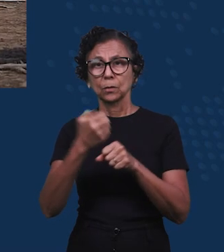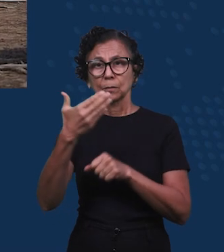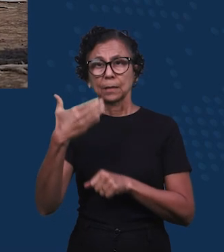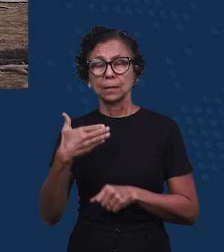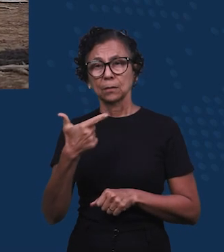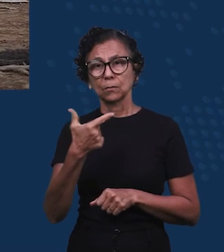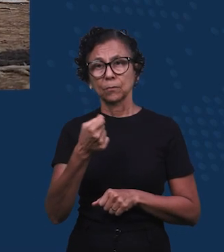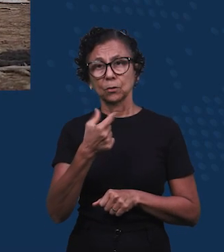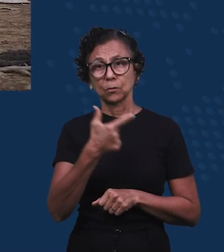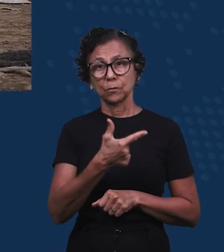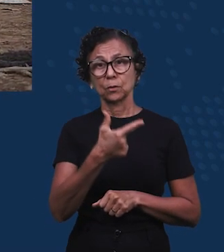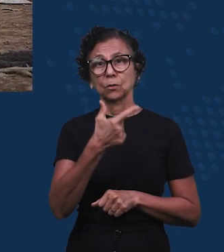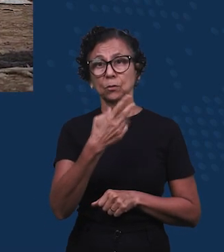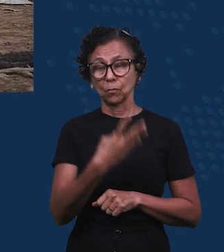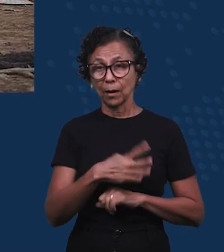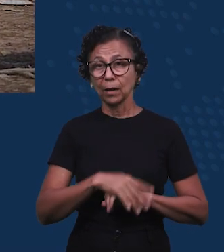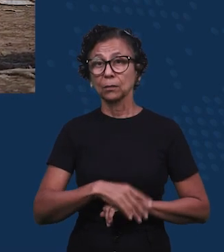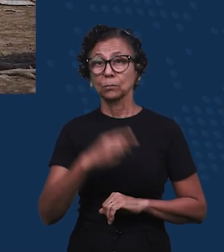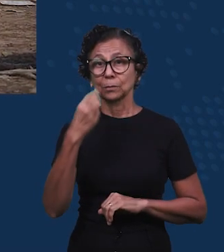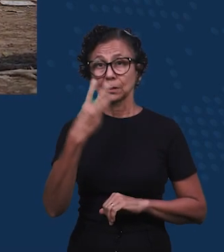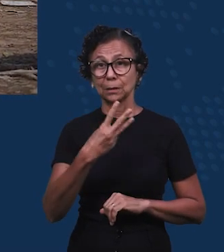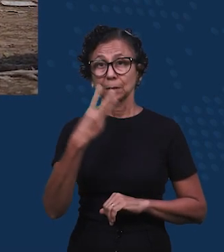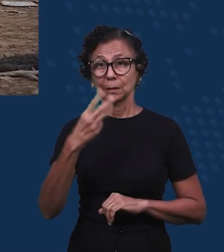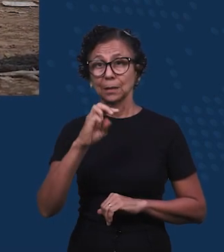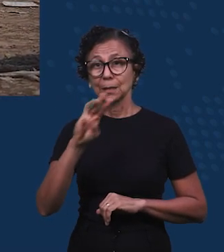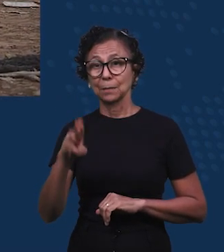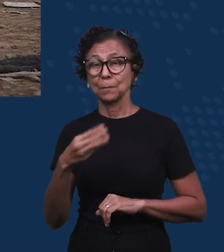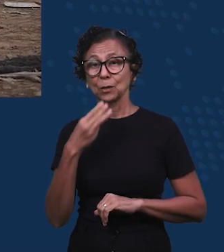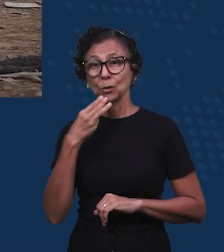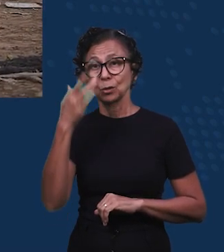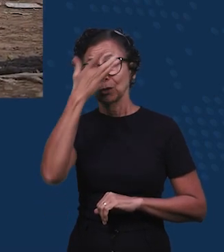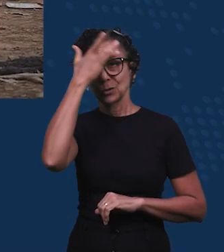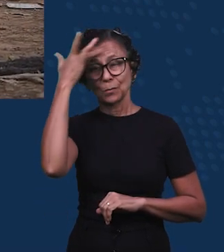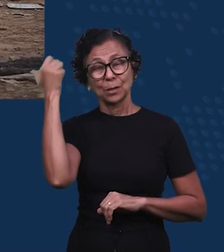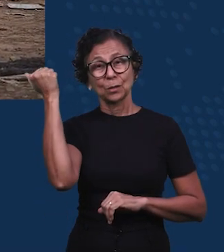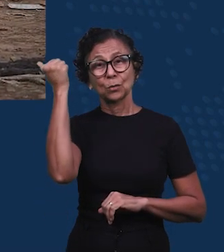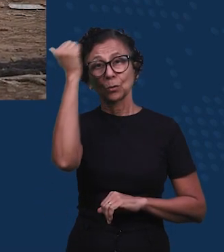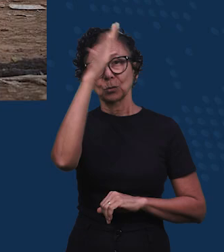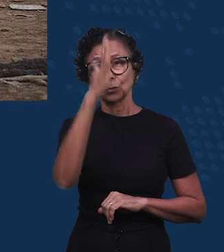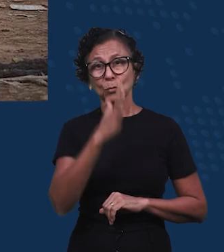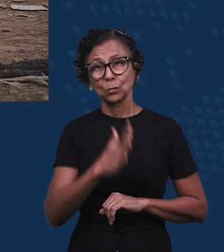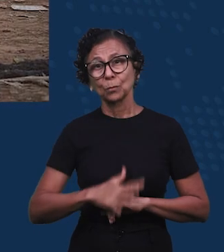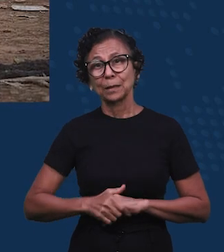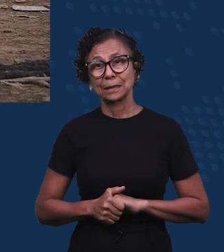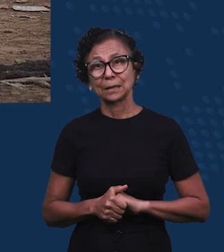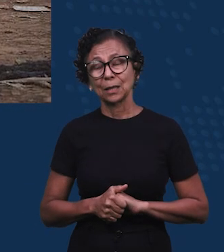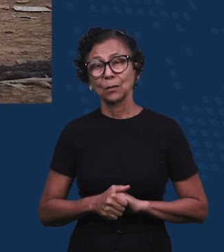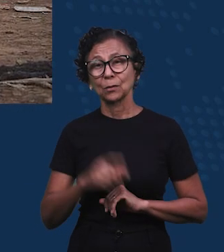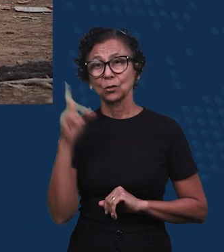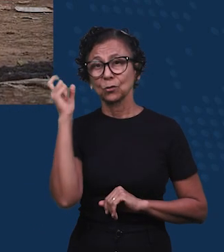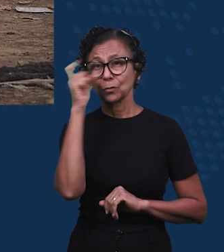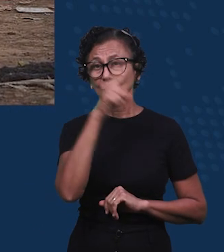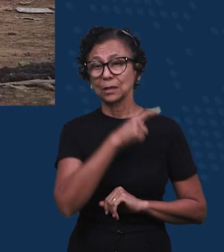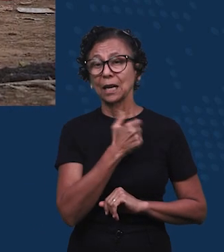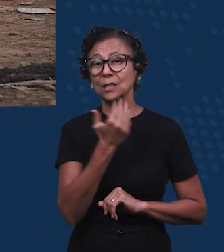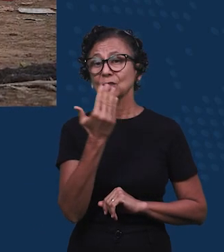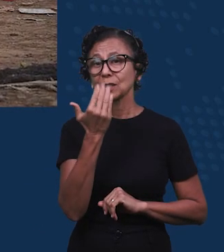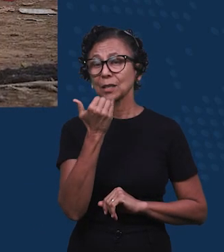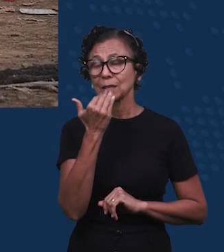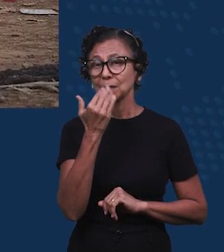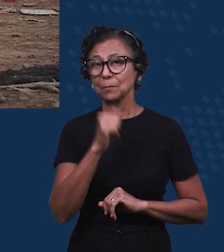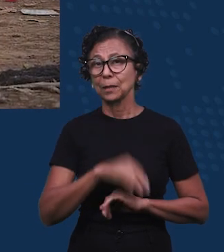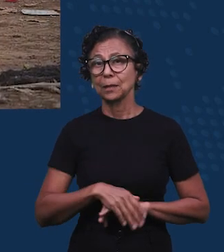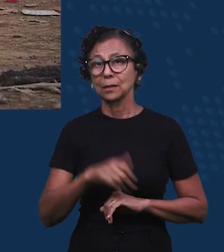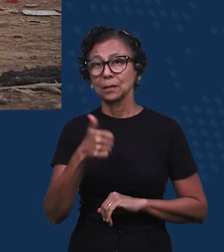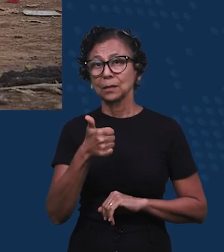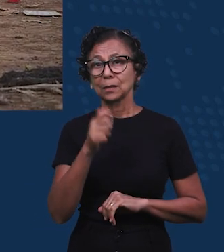aproximadamente 33 milhões de brasileiros enfrentam algum grau de insegurança alimentar e 15 milhões vivem